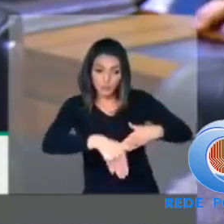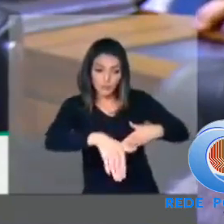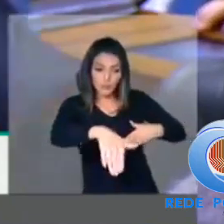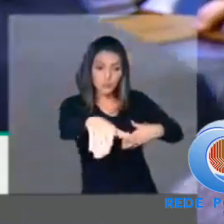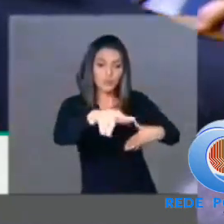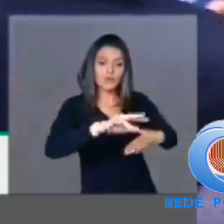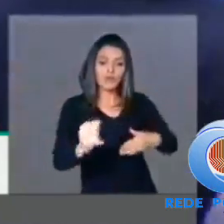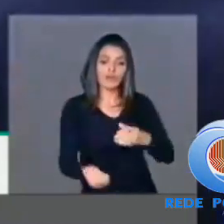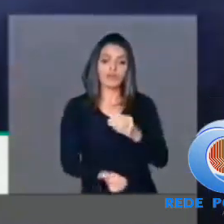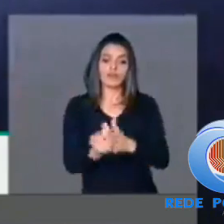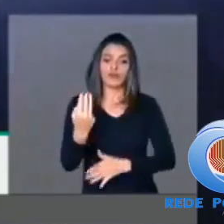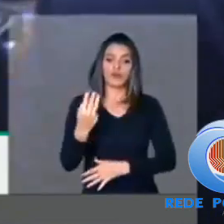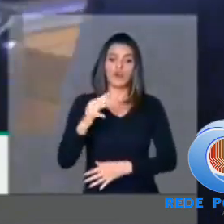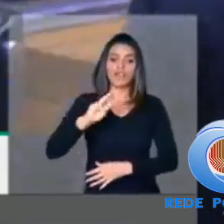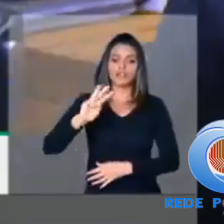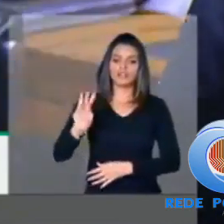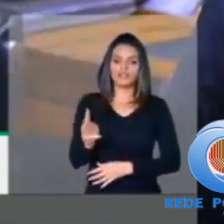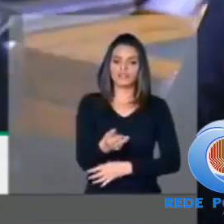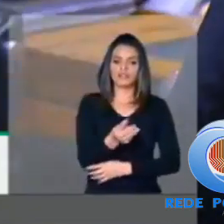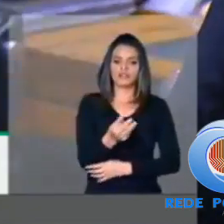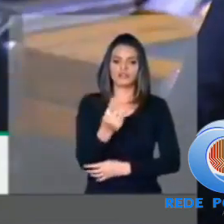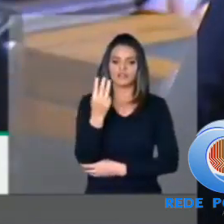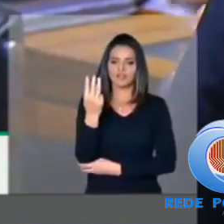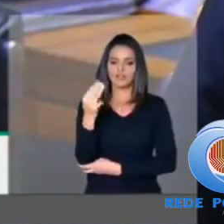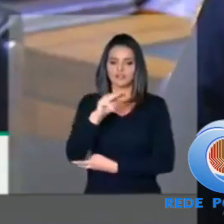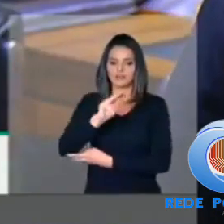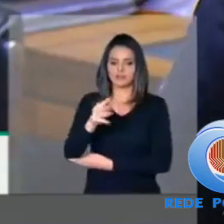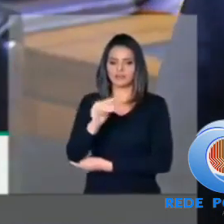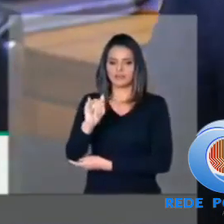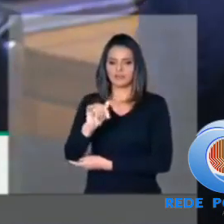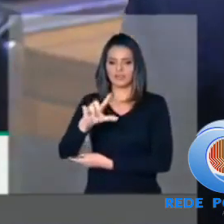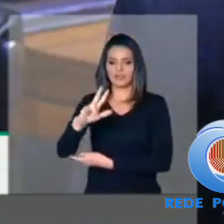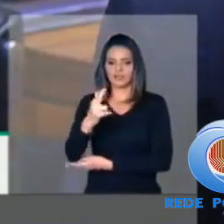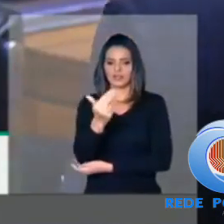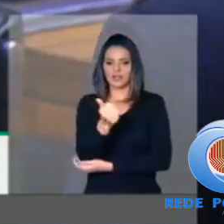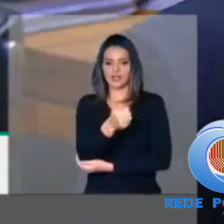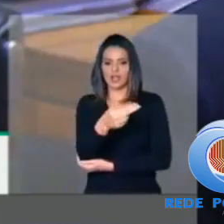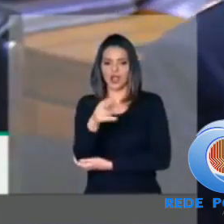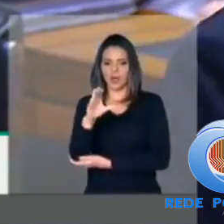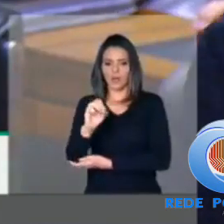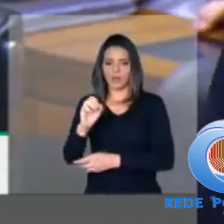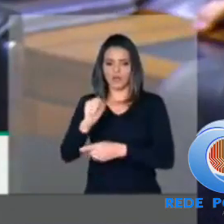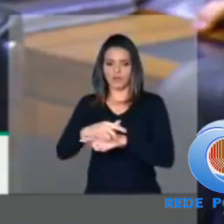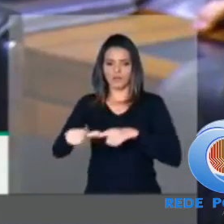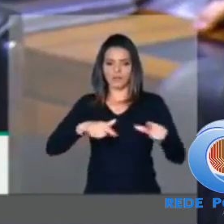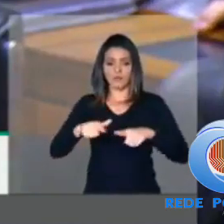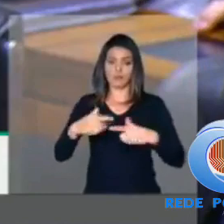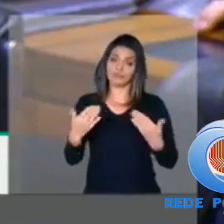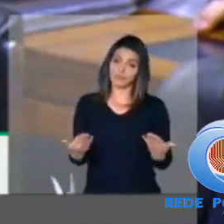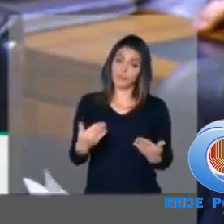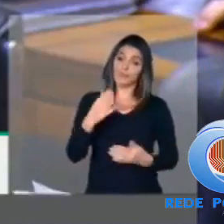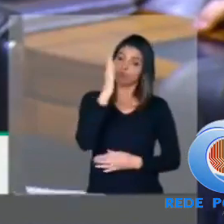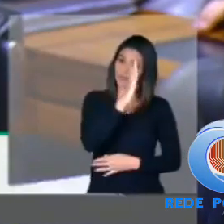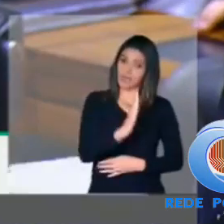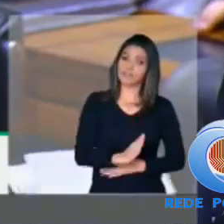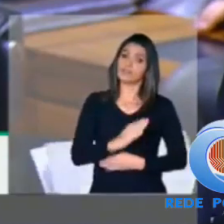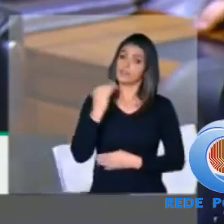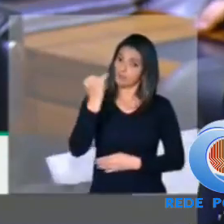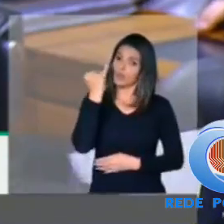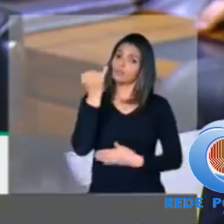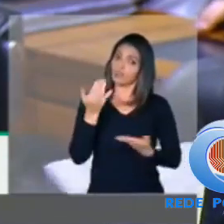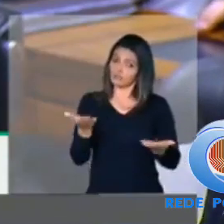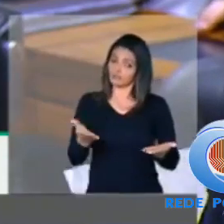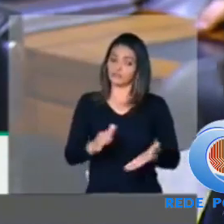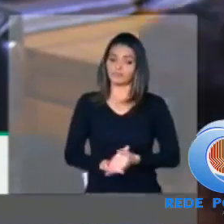vão gerar 3 milhões de empregos. Para o Brasil, na situação que está, isso vai ser de grande